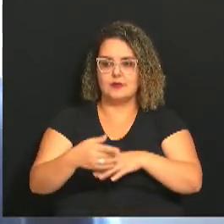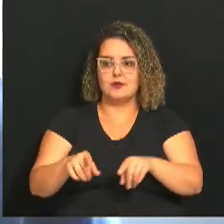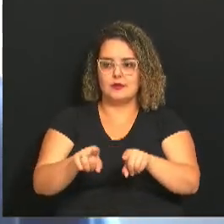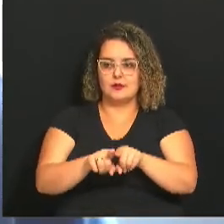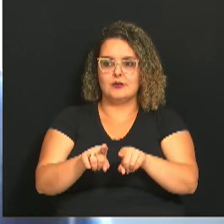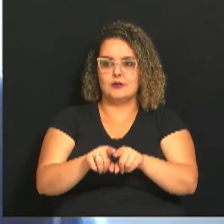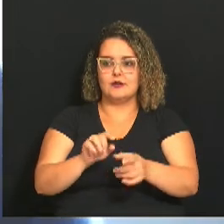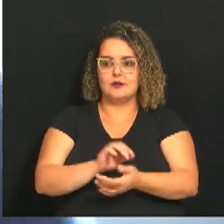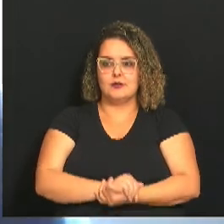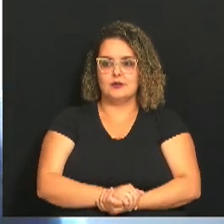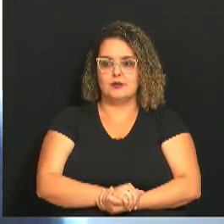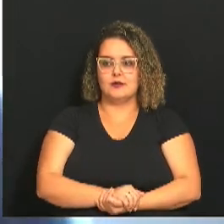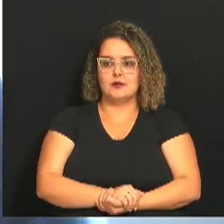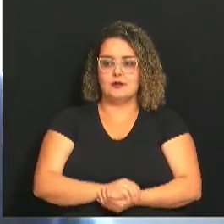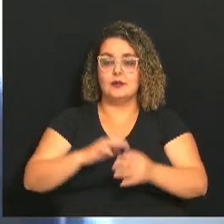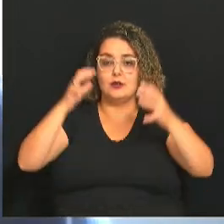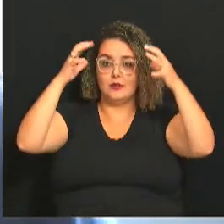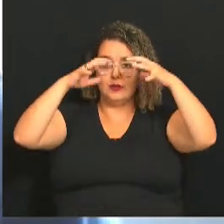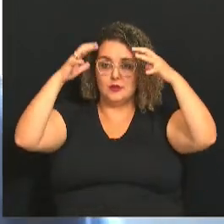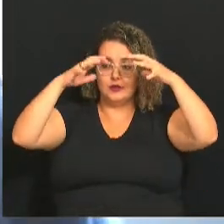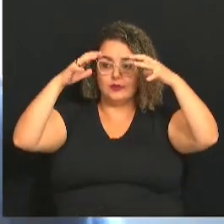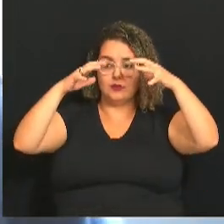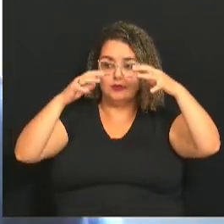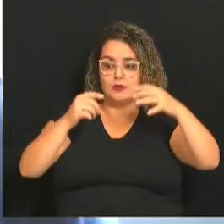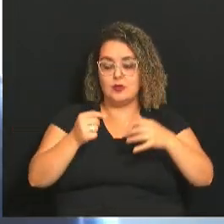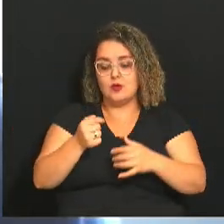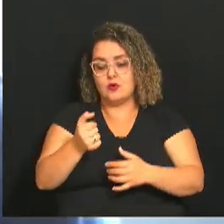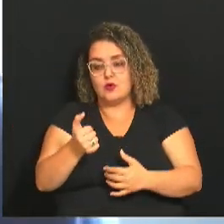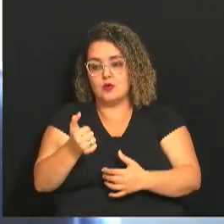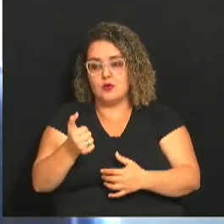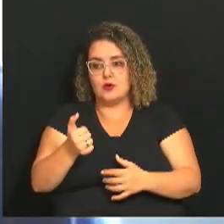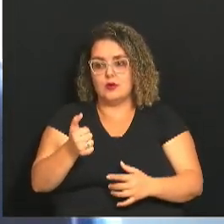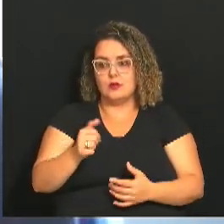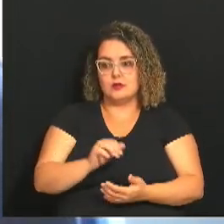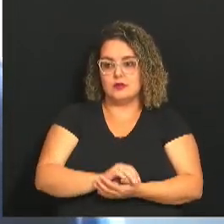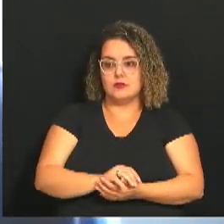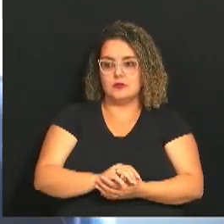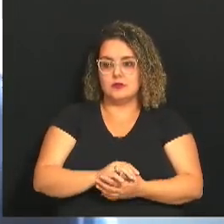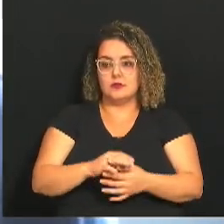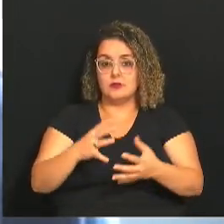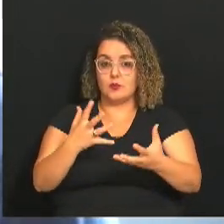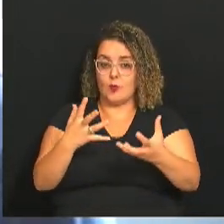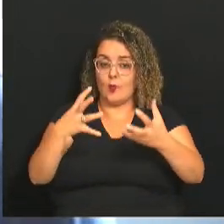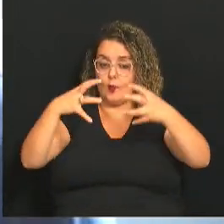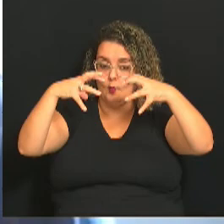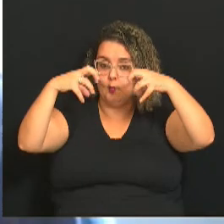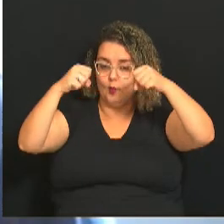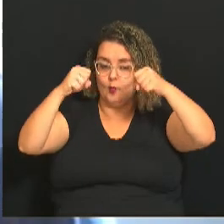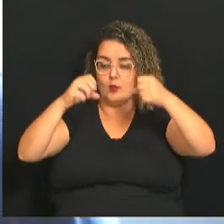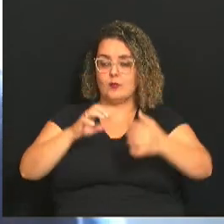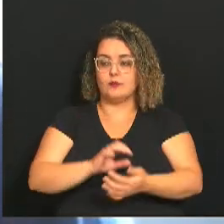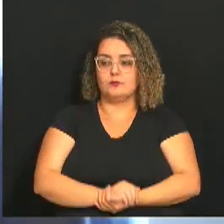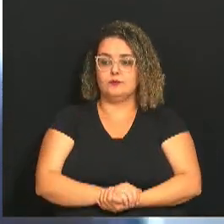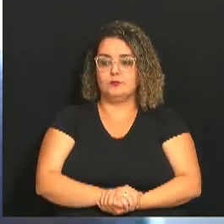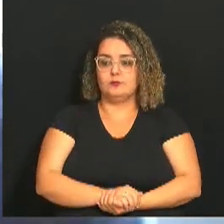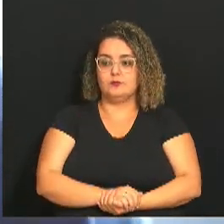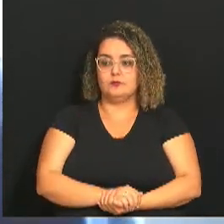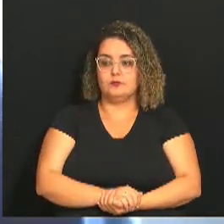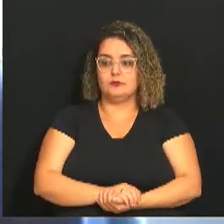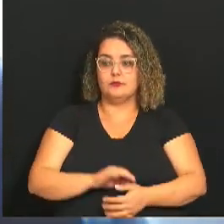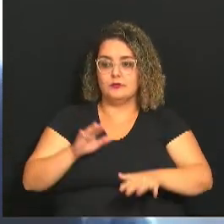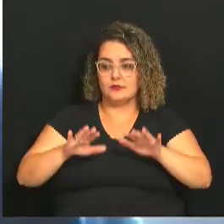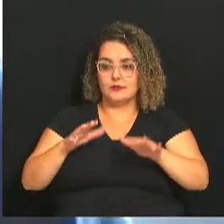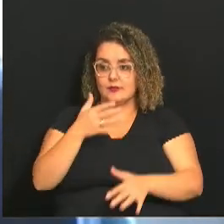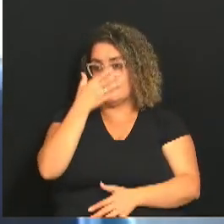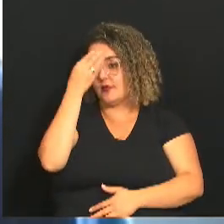estação chuvosa, quase com um pezinho dentro da estação mais seca, e aí a gente